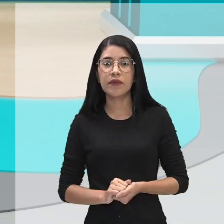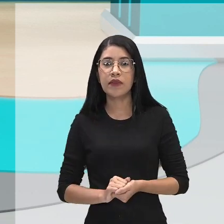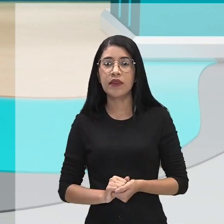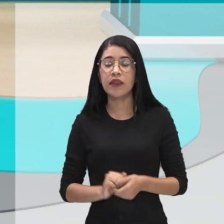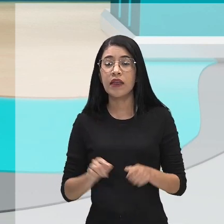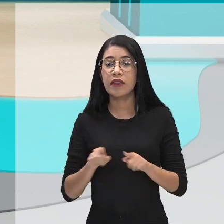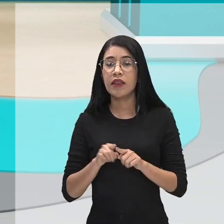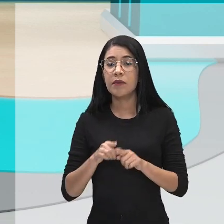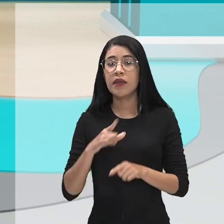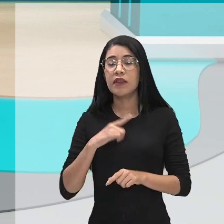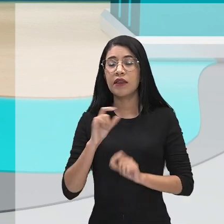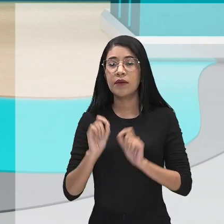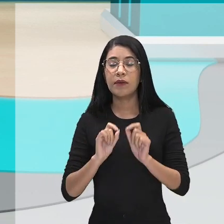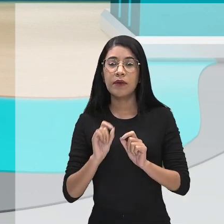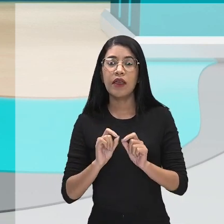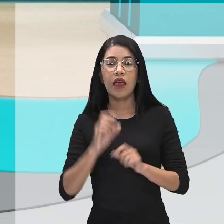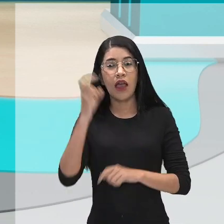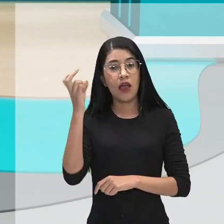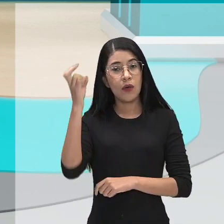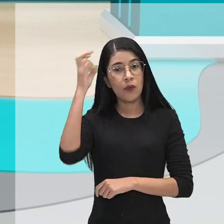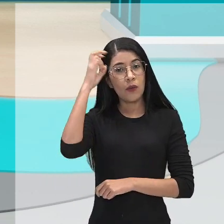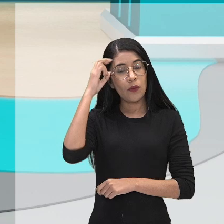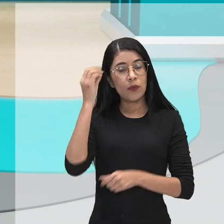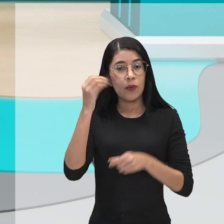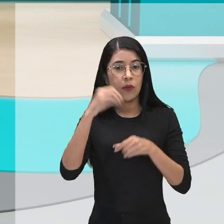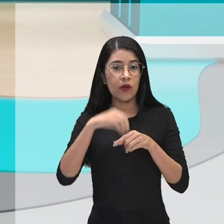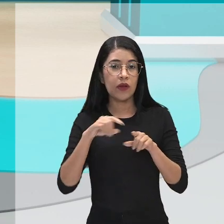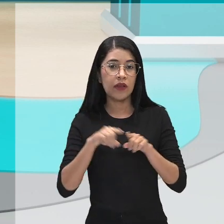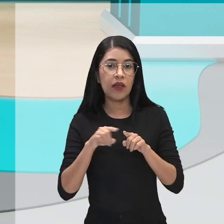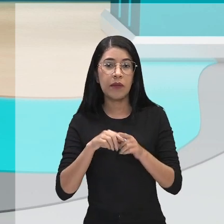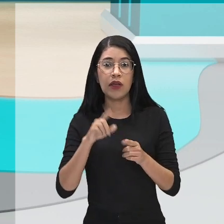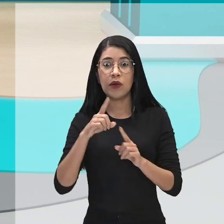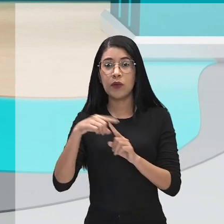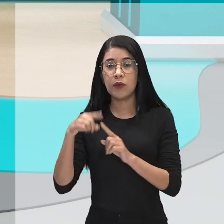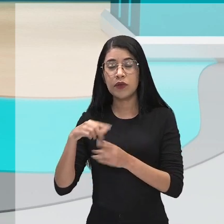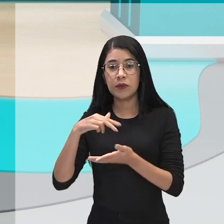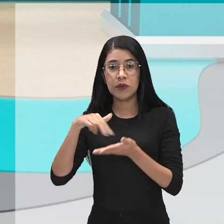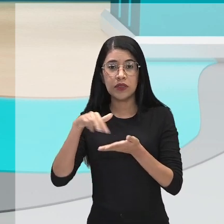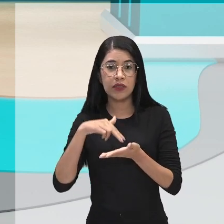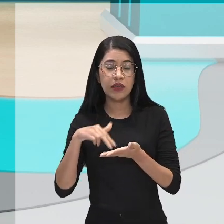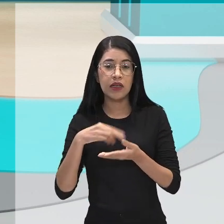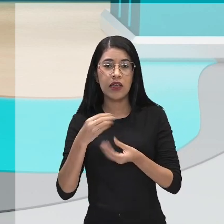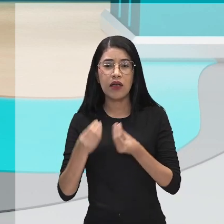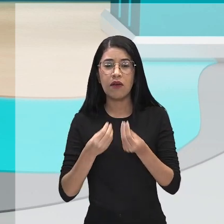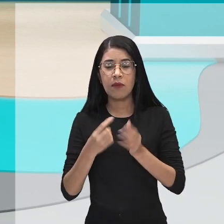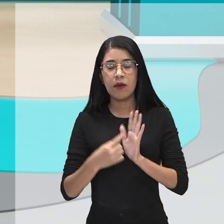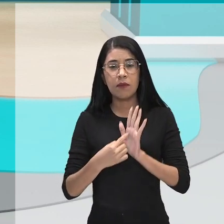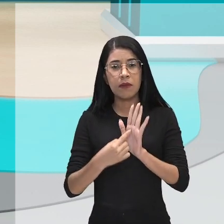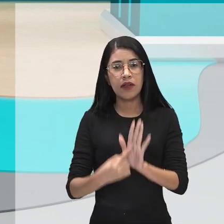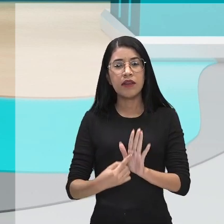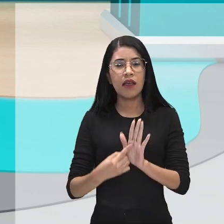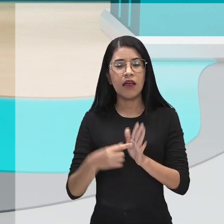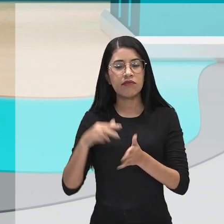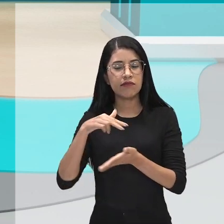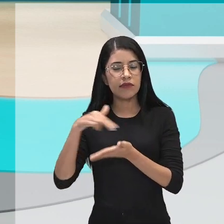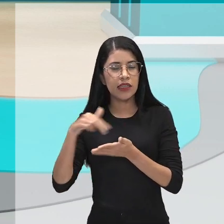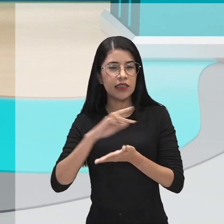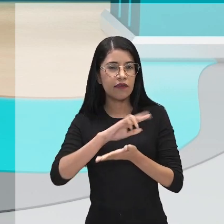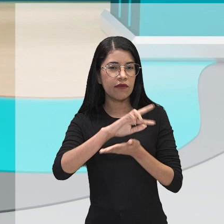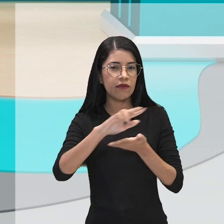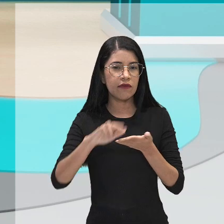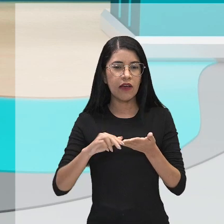envolve também a questão cultural. Essas formas representam uma forma de apresentar a dança em questão